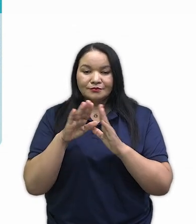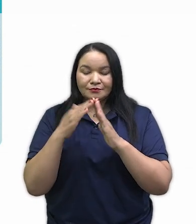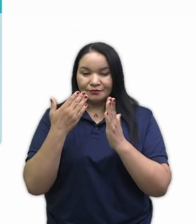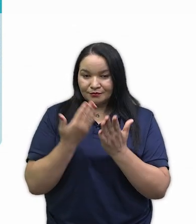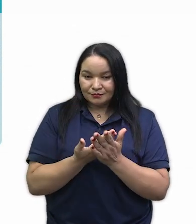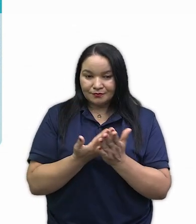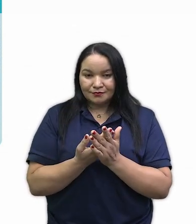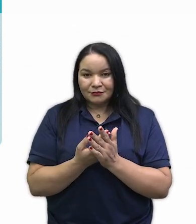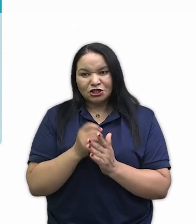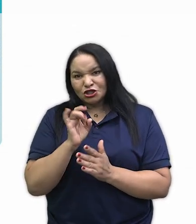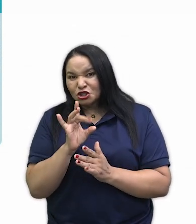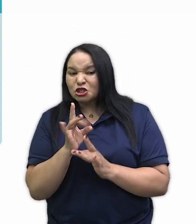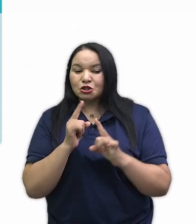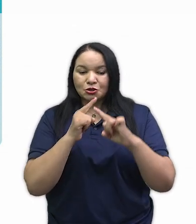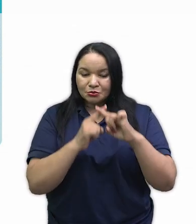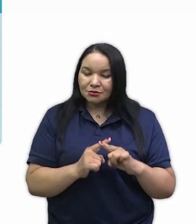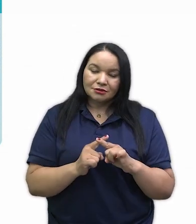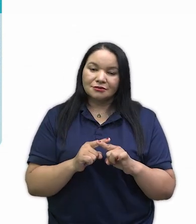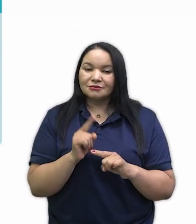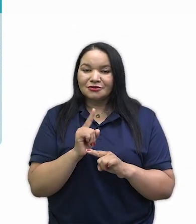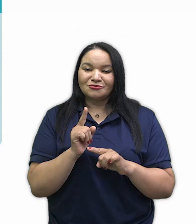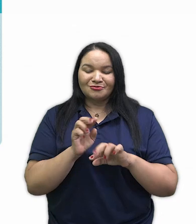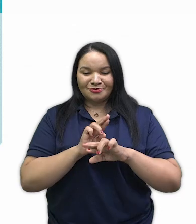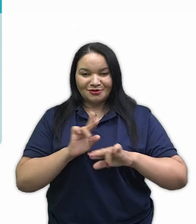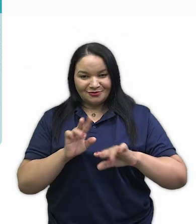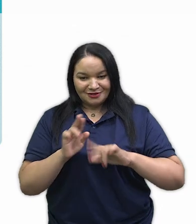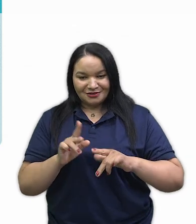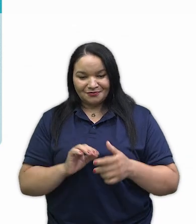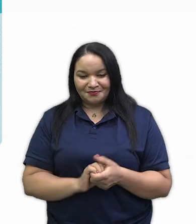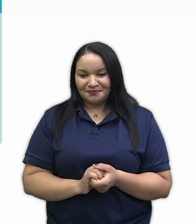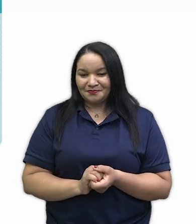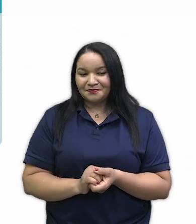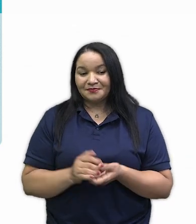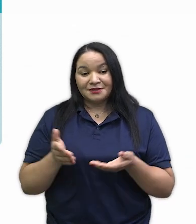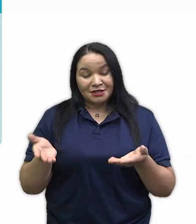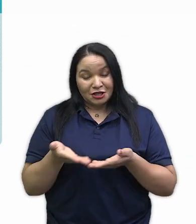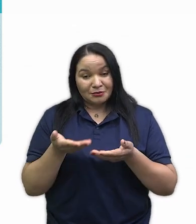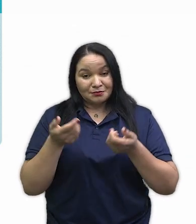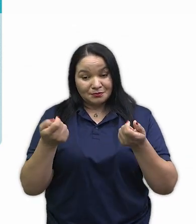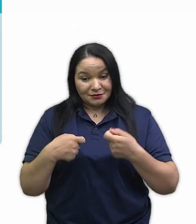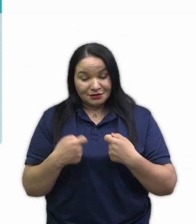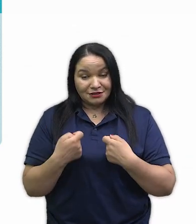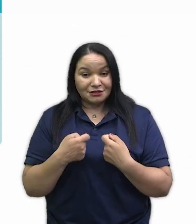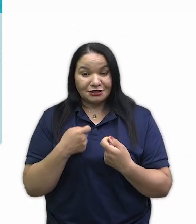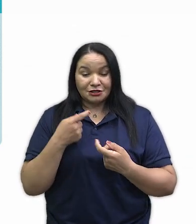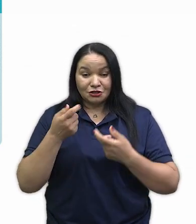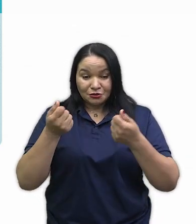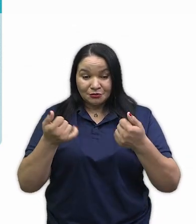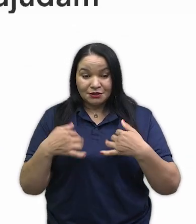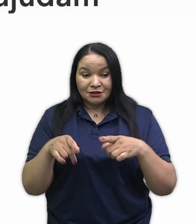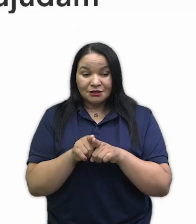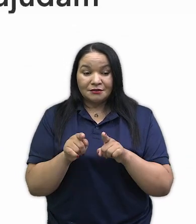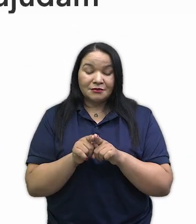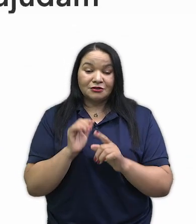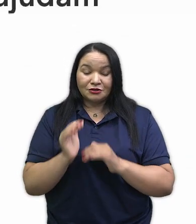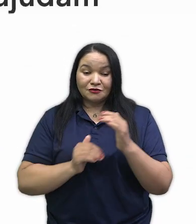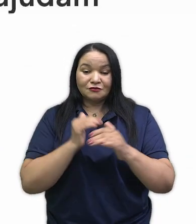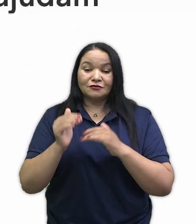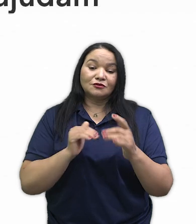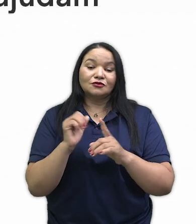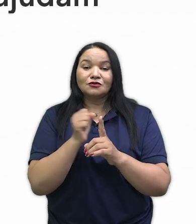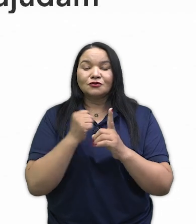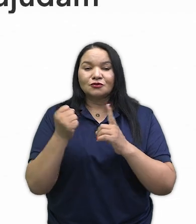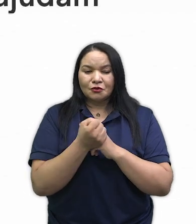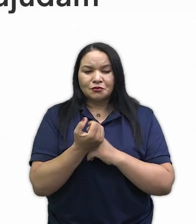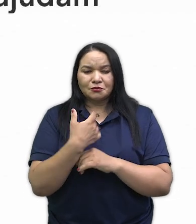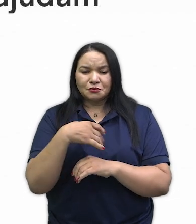somente a prática competitiva, tá bom? Então, com isso, a gente aqui precisa falar sobre o desenvolvimento socioemocional por meio